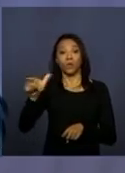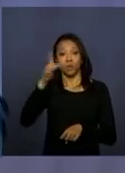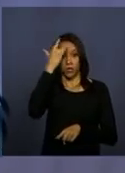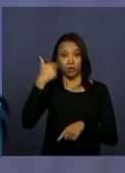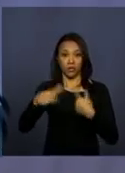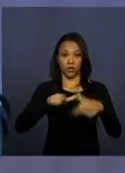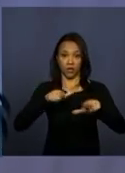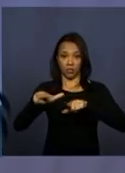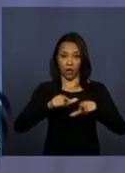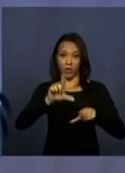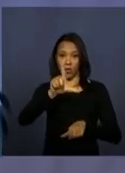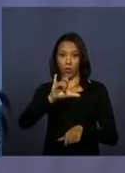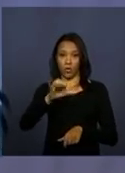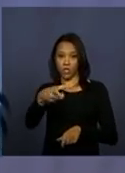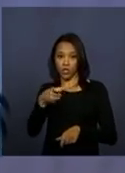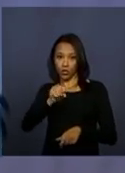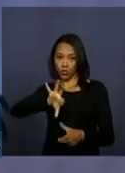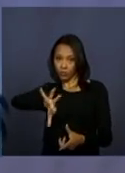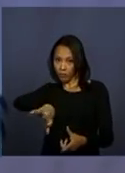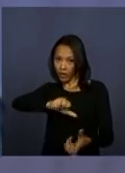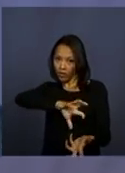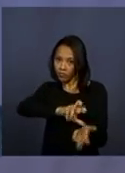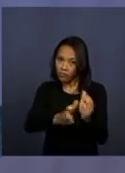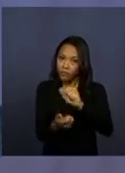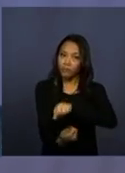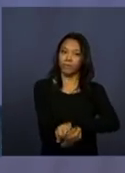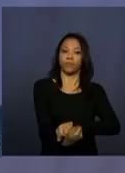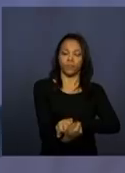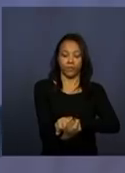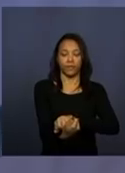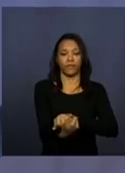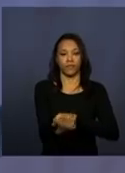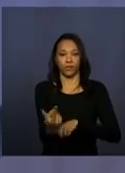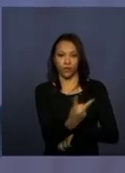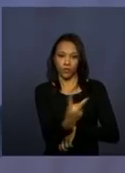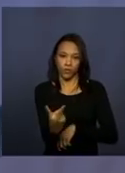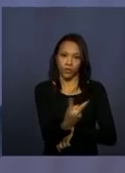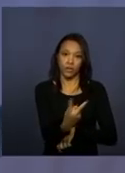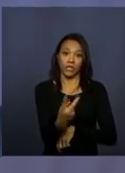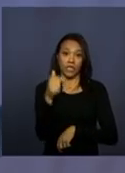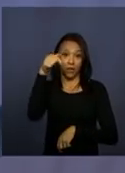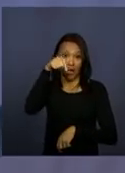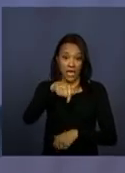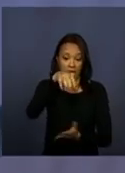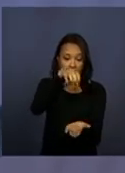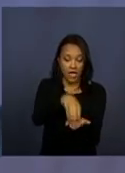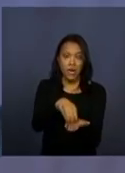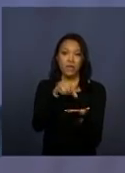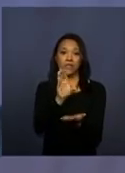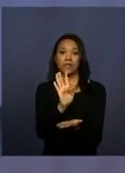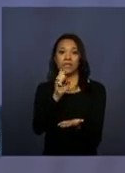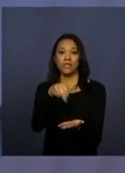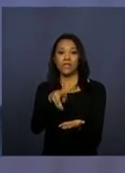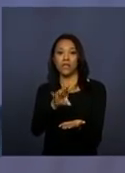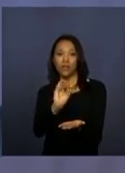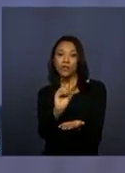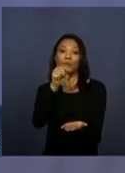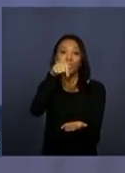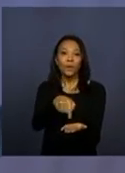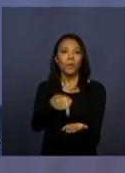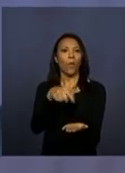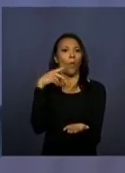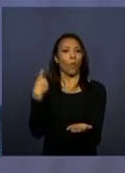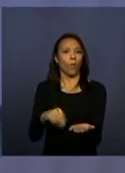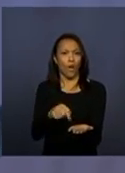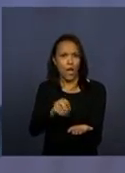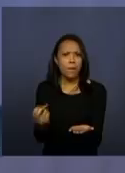reciclável. Esse centro, ele é uma arma, um instrumento de luta